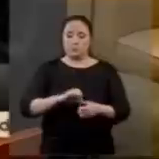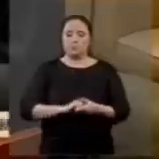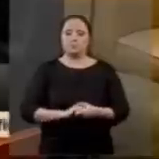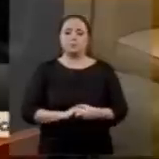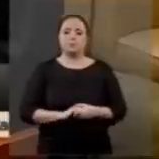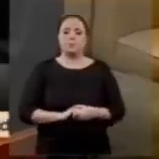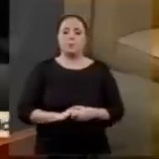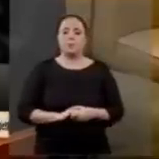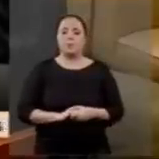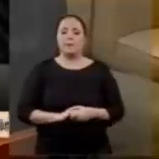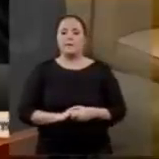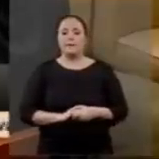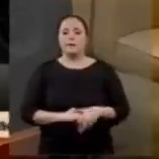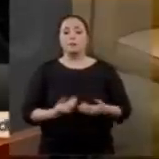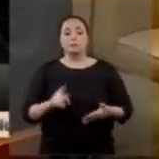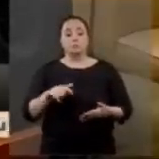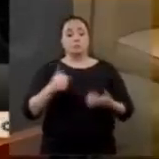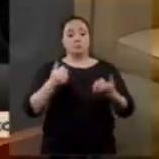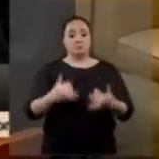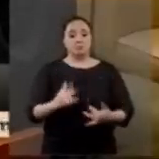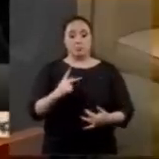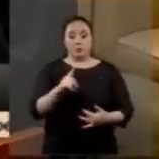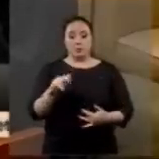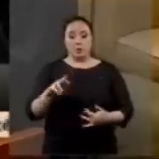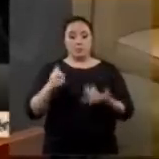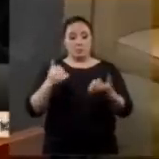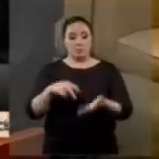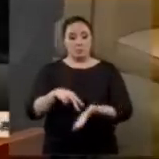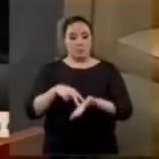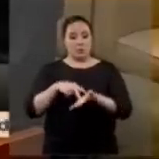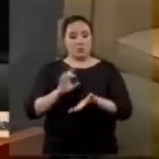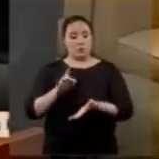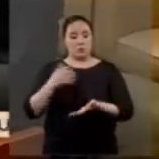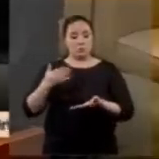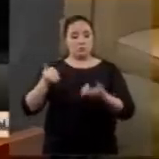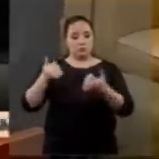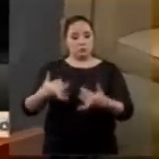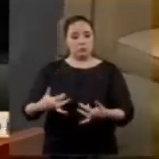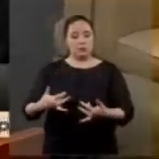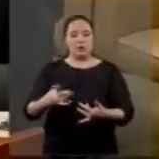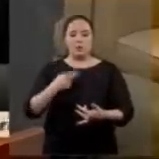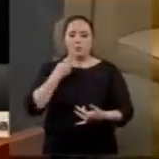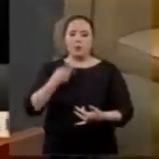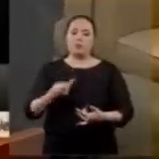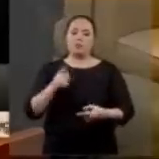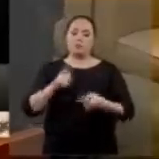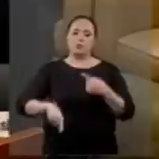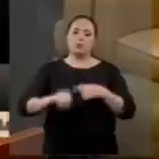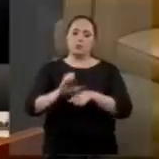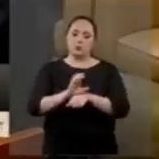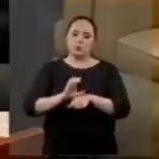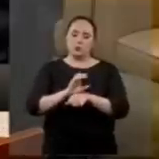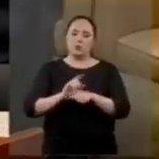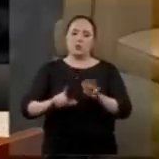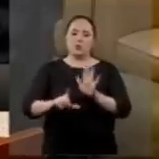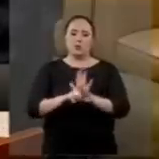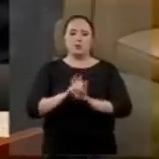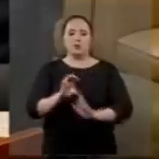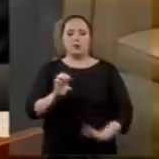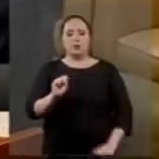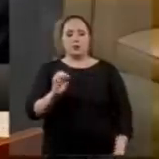razões que a Procuradoria-Geral do Estado brevemente tinha trazido à tribuna para que seja declarada a inconstitucionalidade da Lei Estadual